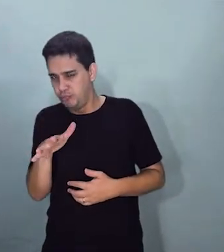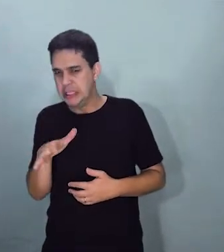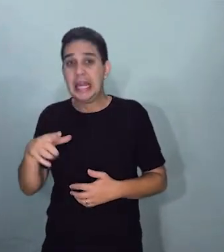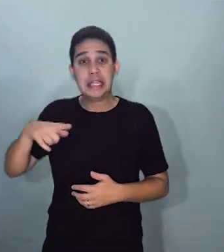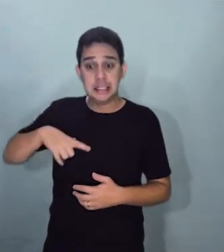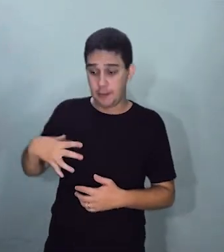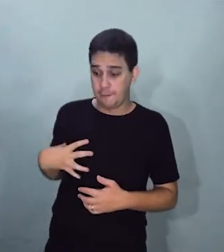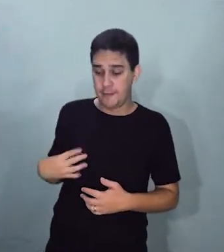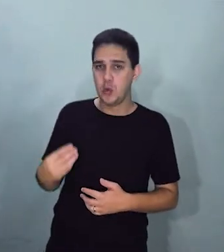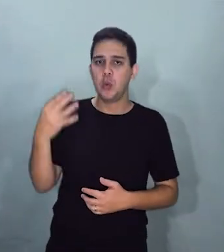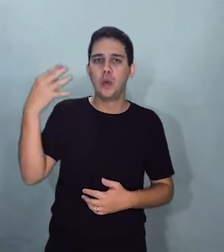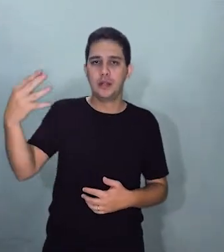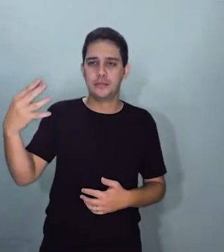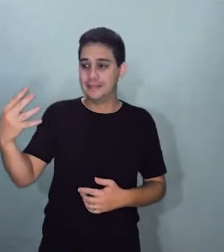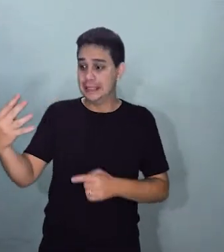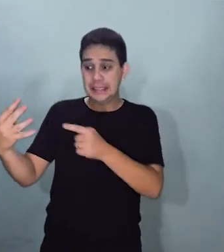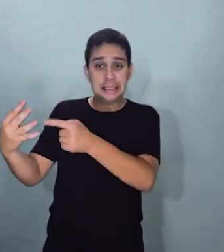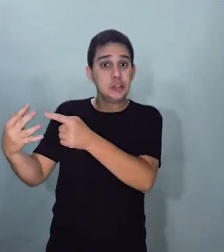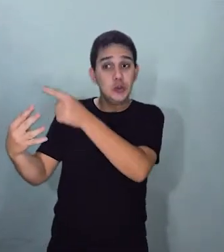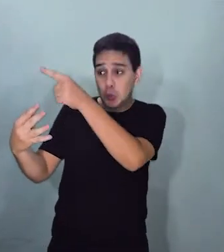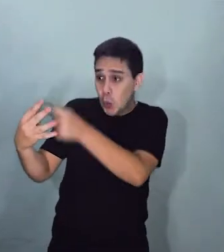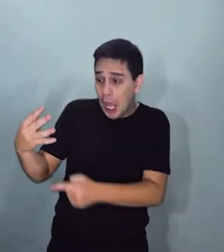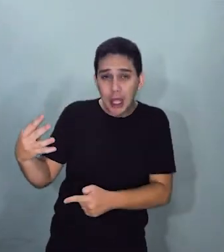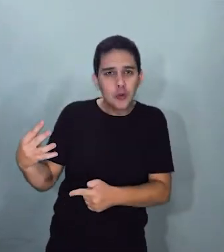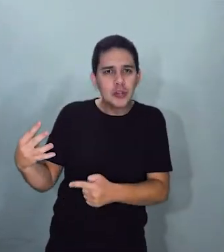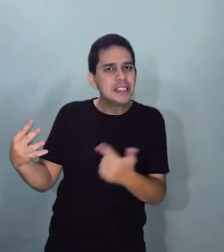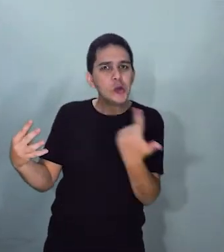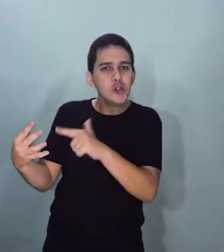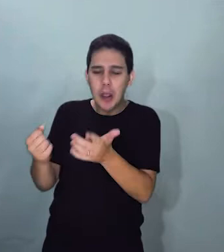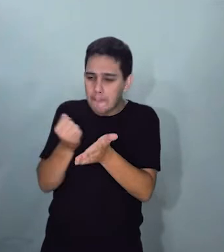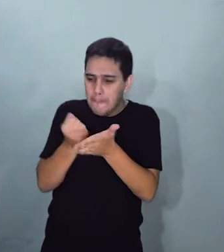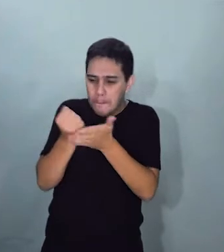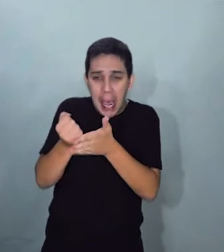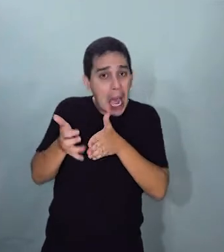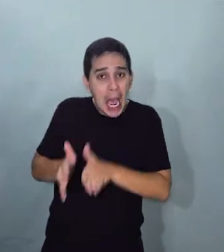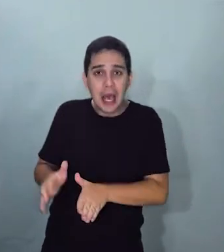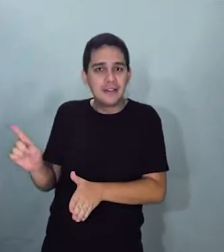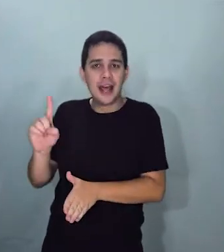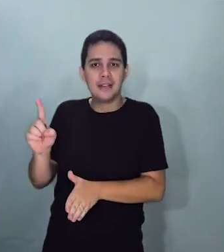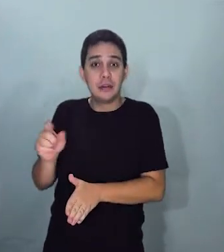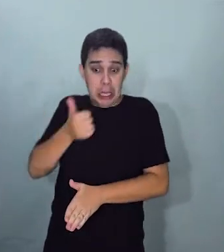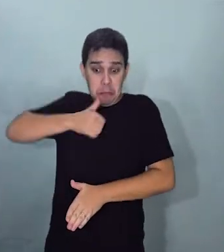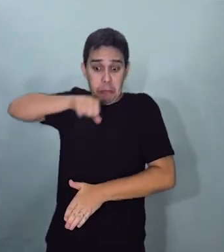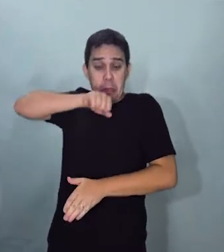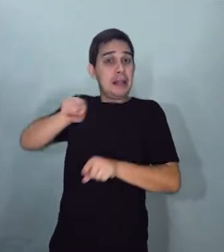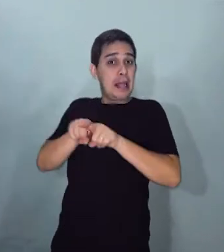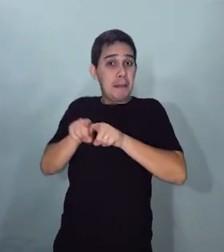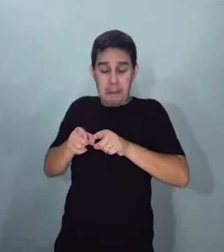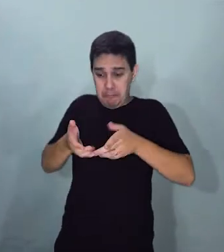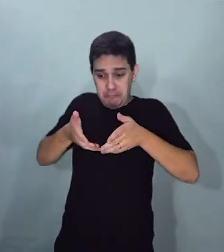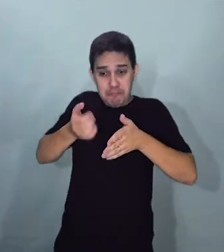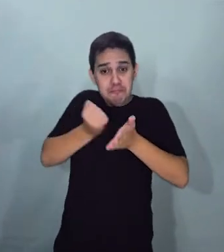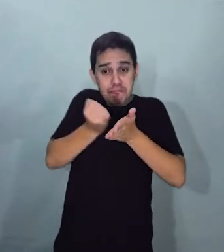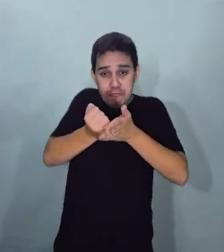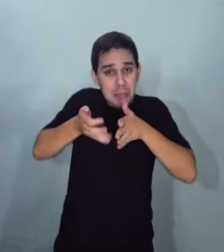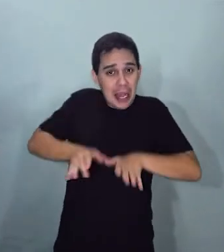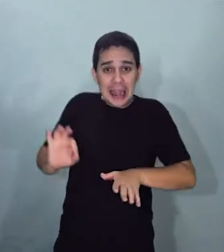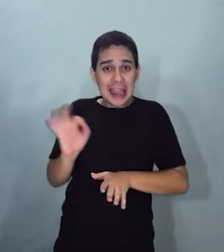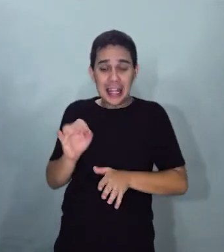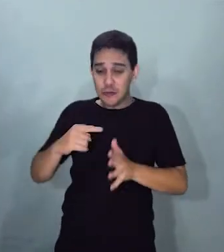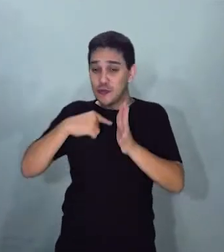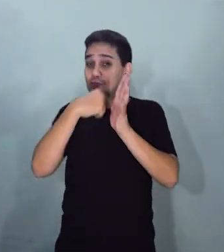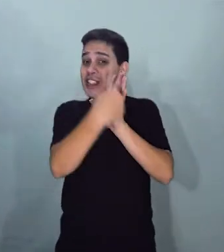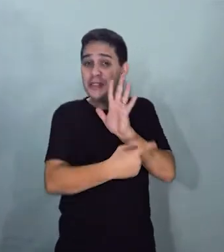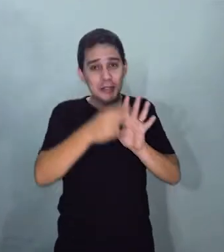filhos não tinham registro civil de nascimento, os 5 não tinham o registro. E por que as crianças não